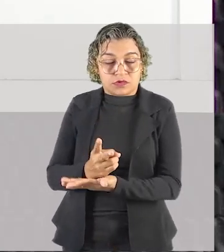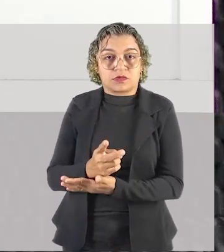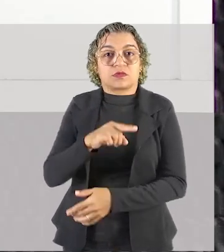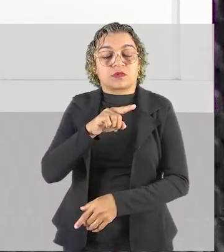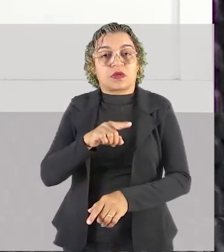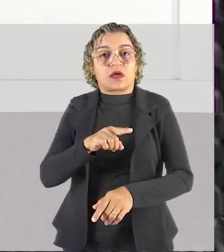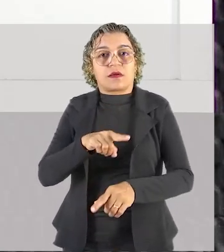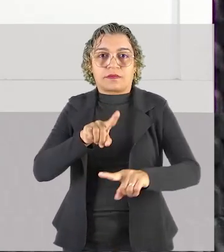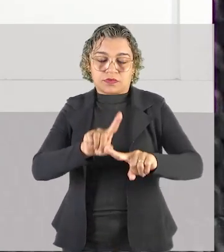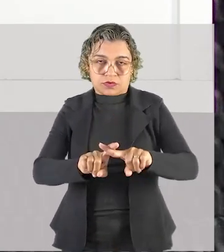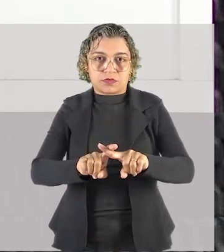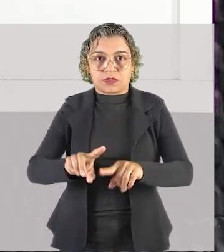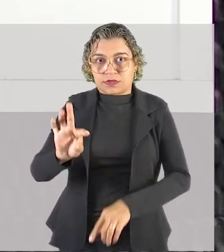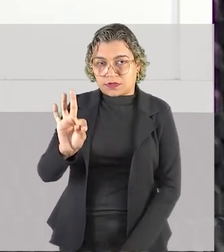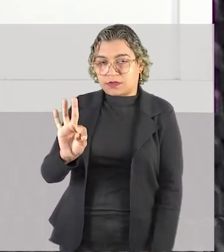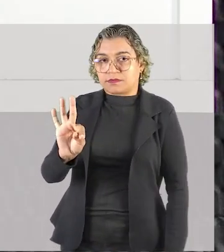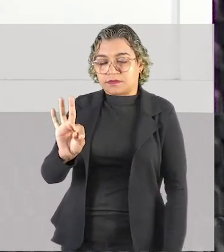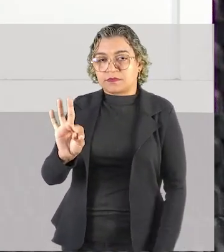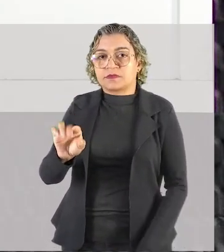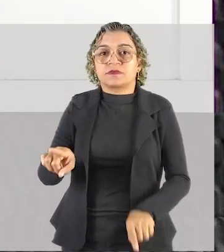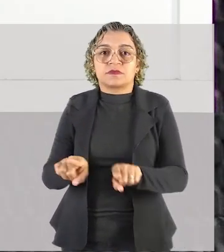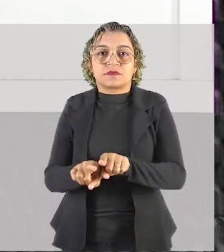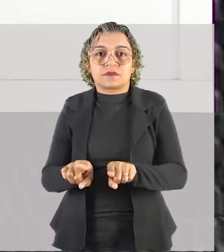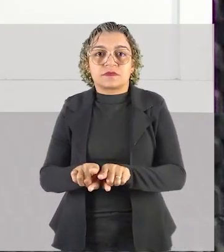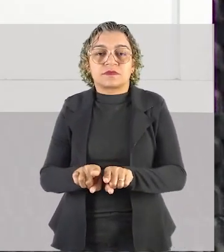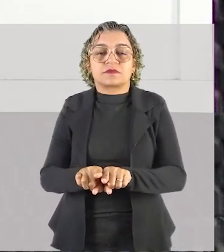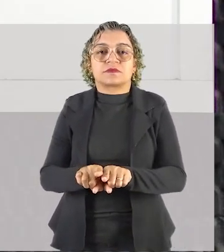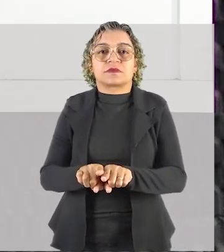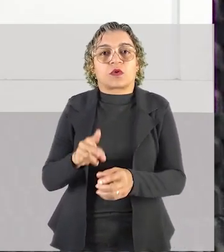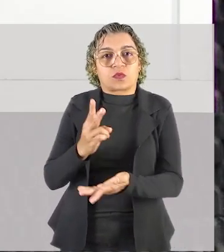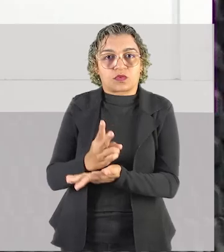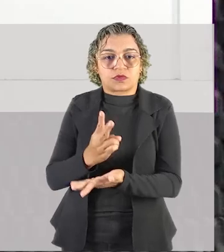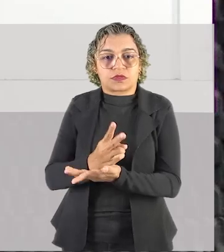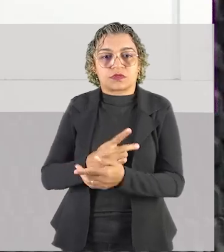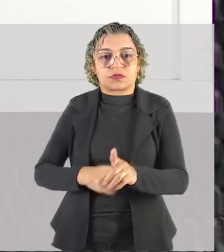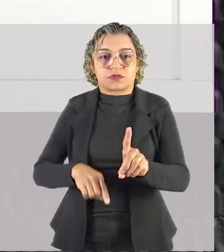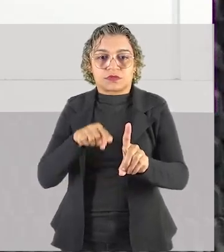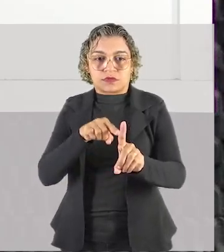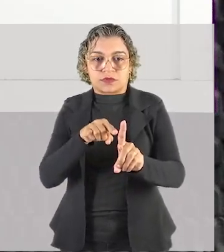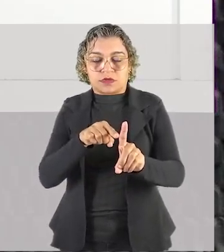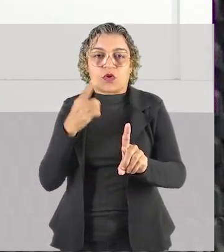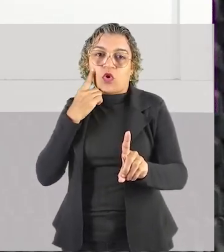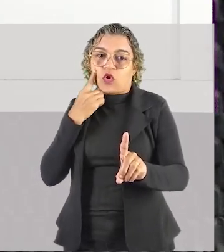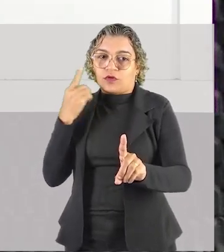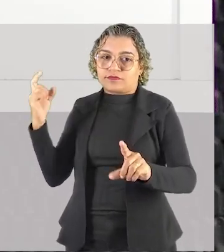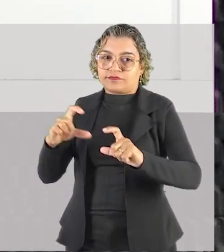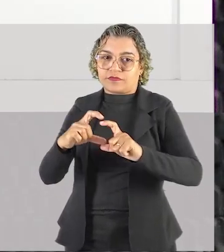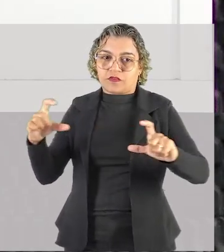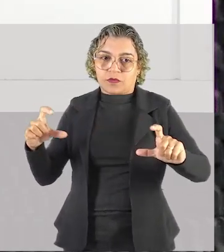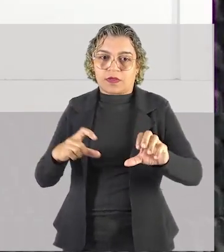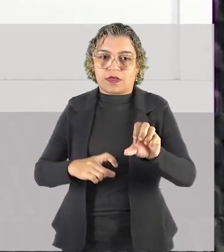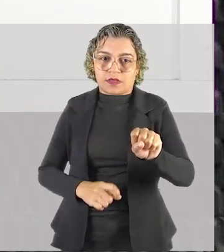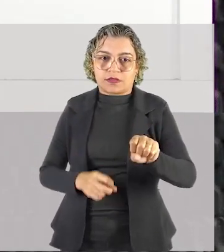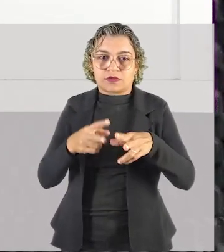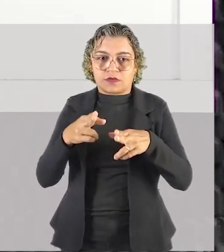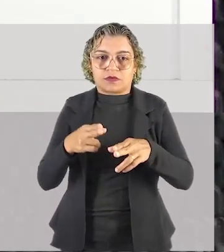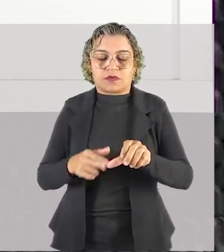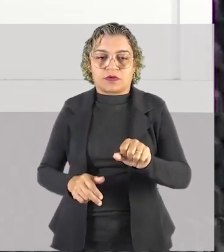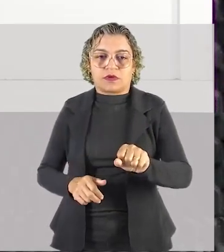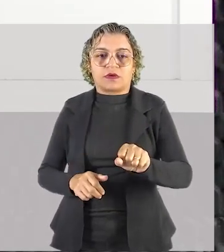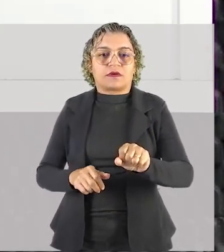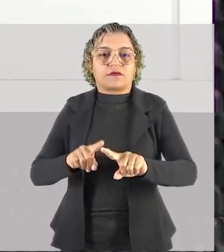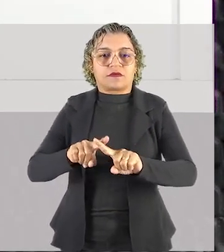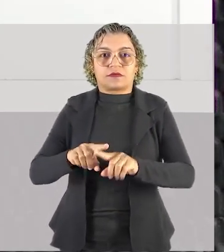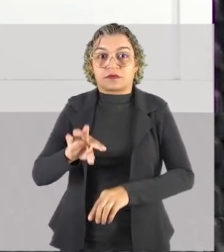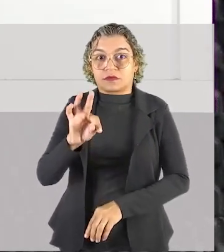pela variável T, mais uma constante B. Tá? Então, essa é a forma geral de uma função